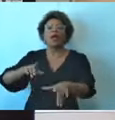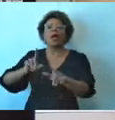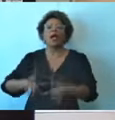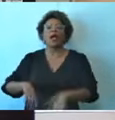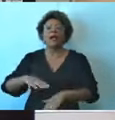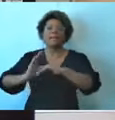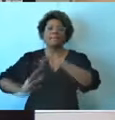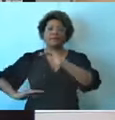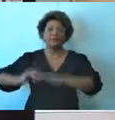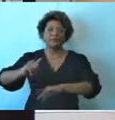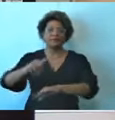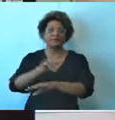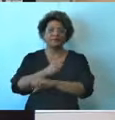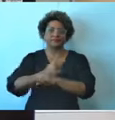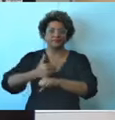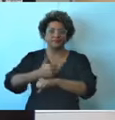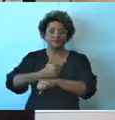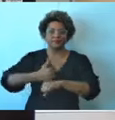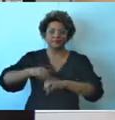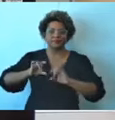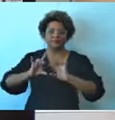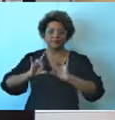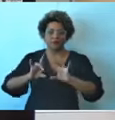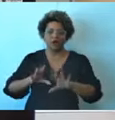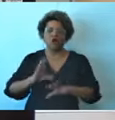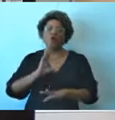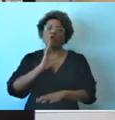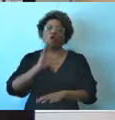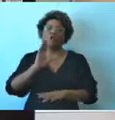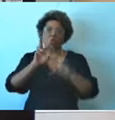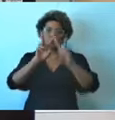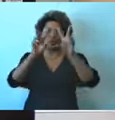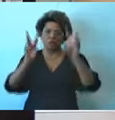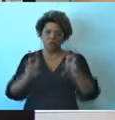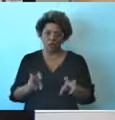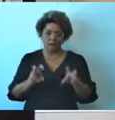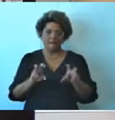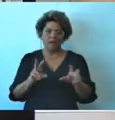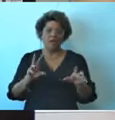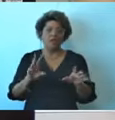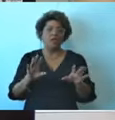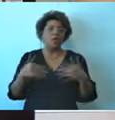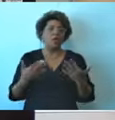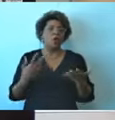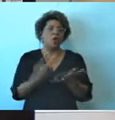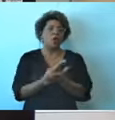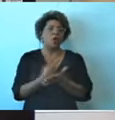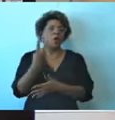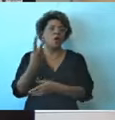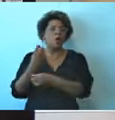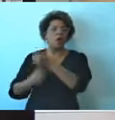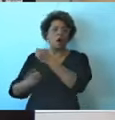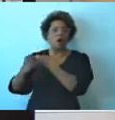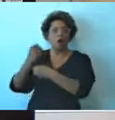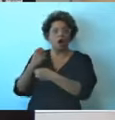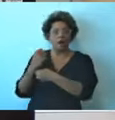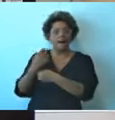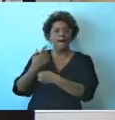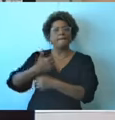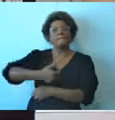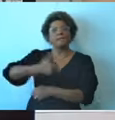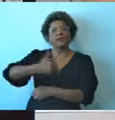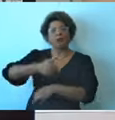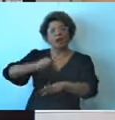tema. E quando nós fizemos, há 2 anos atrás, a primeira audiência pública sobre a motofaixa, São Paulo